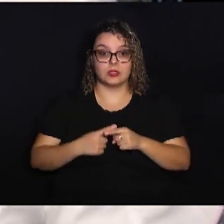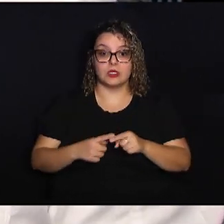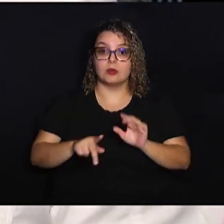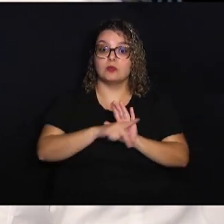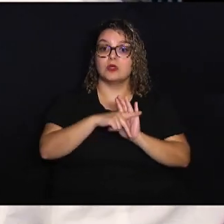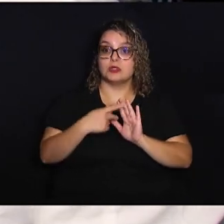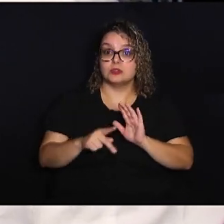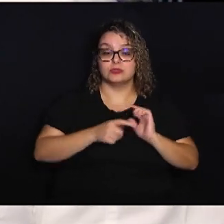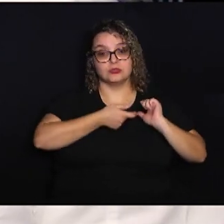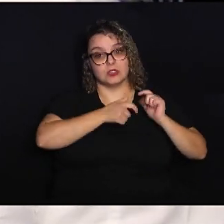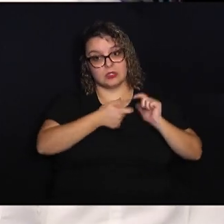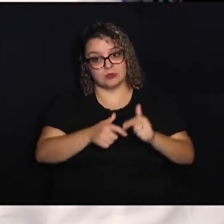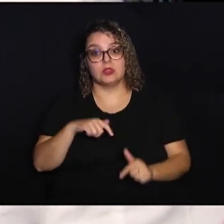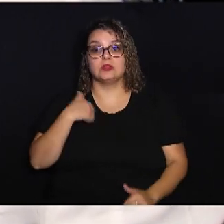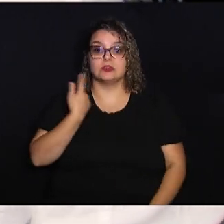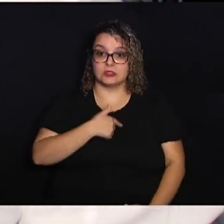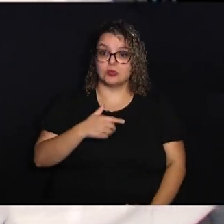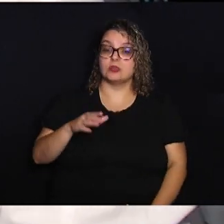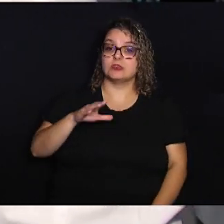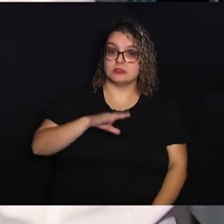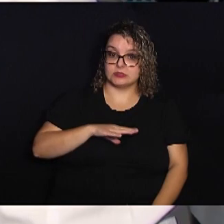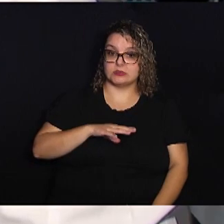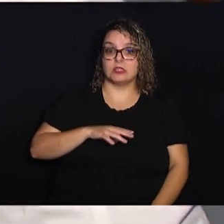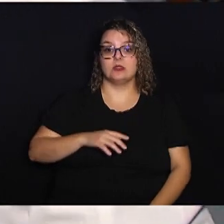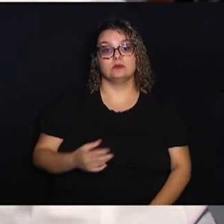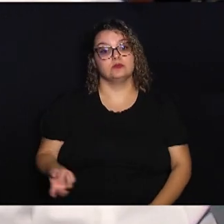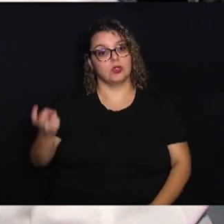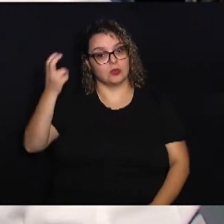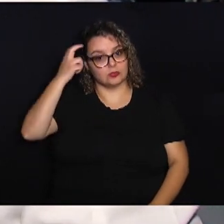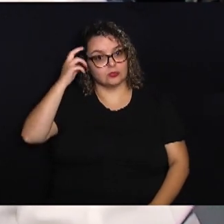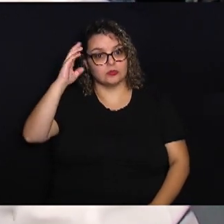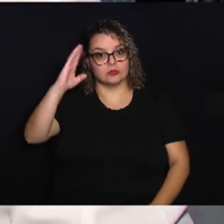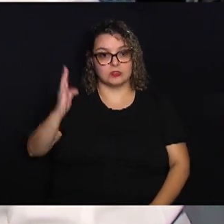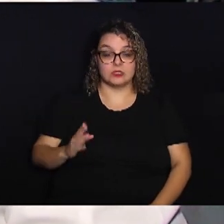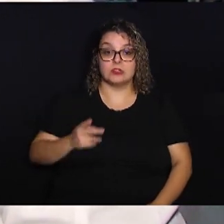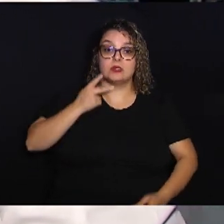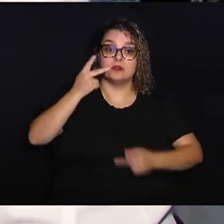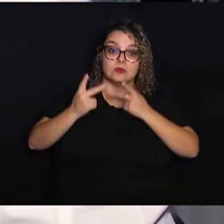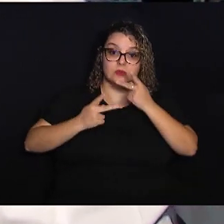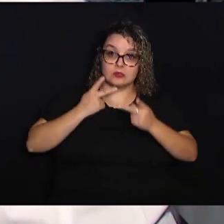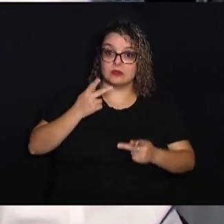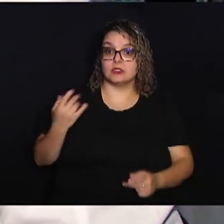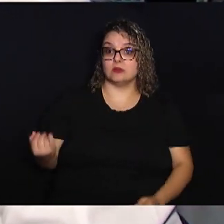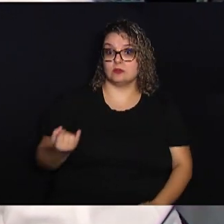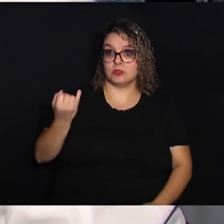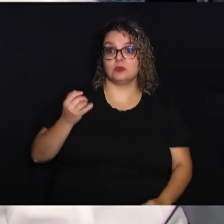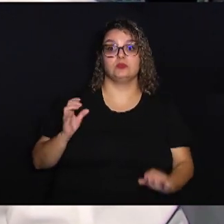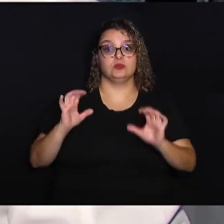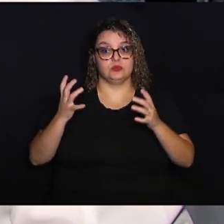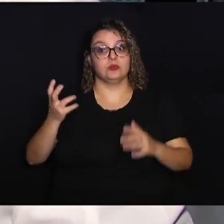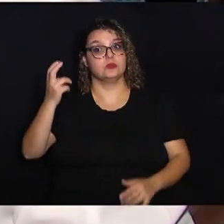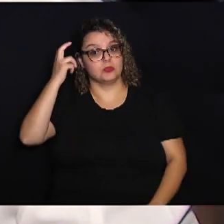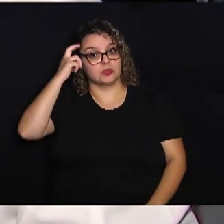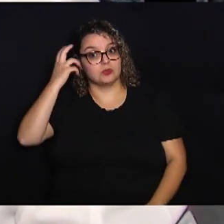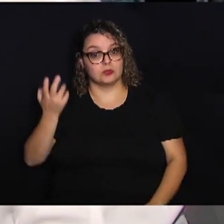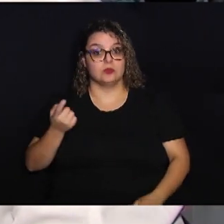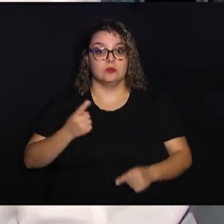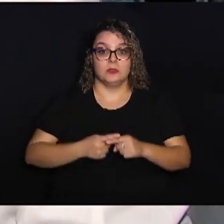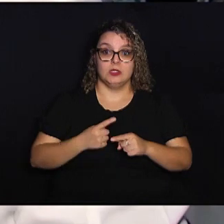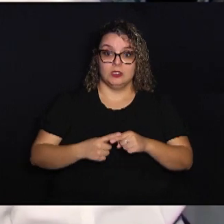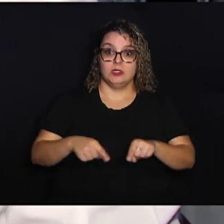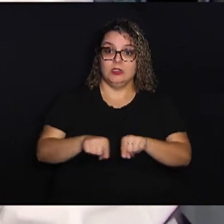filhos. Ficar longe das drogas e não resolver as coisas com violência. Isso importou muito para mim. O que eu mais aprendi mesmo foi não